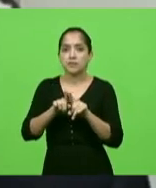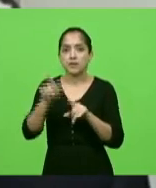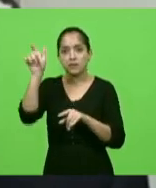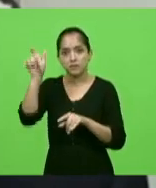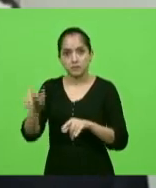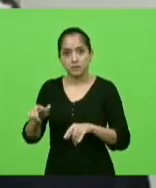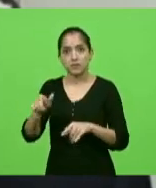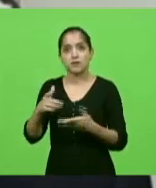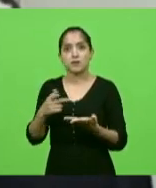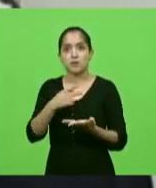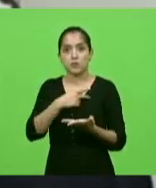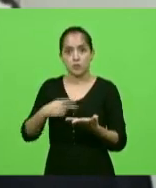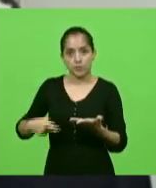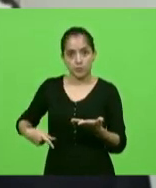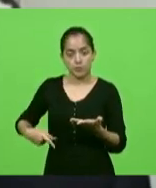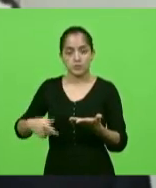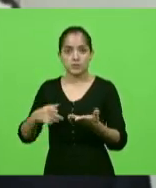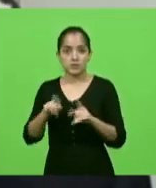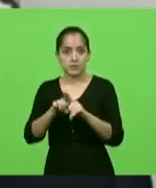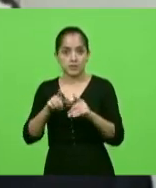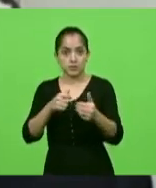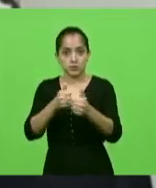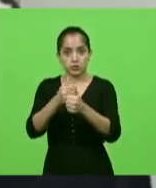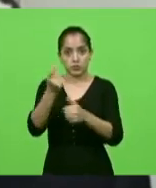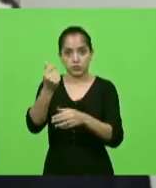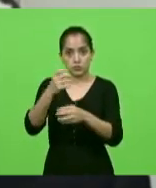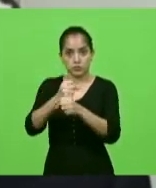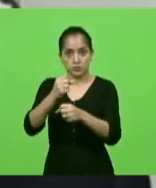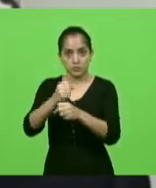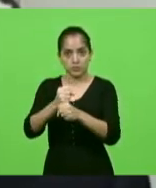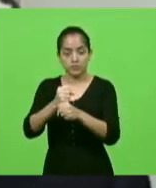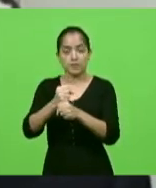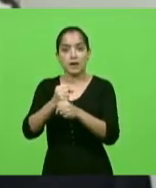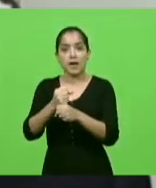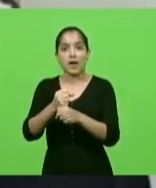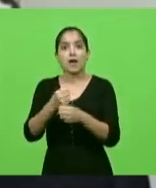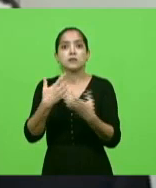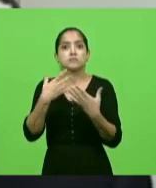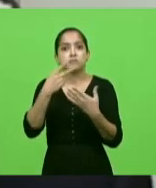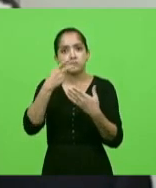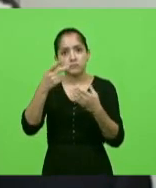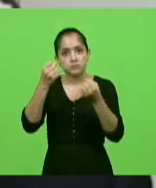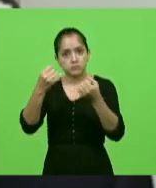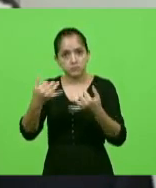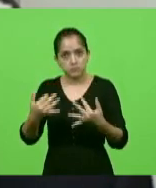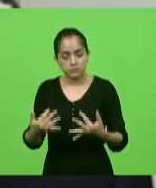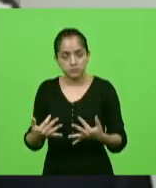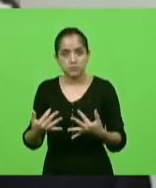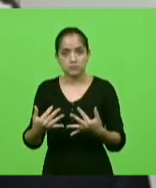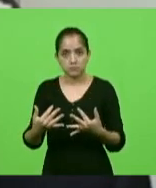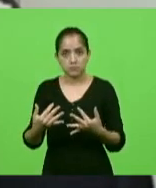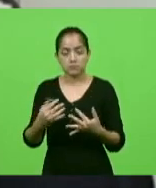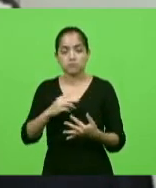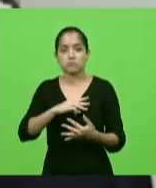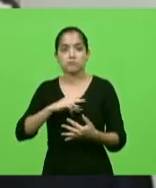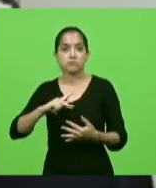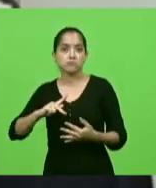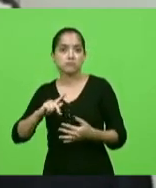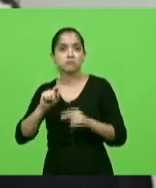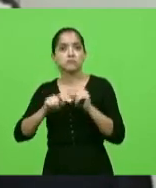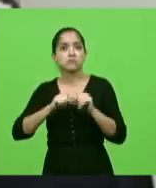que o excelentíssimo senhor presidente do Tribunal de Contas a disseram Moraes Ferreira Junior afirmou perante as e do Ministério Público